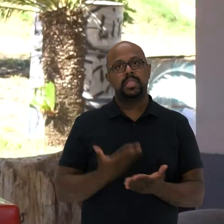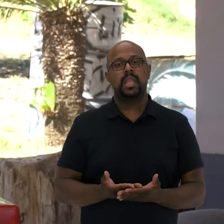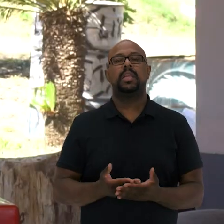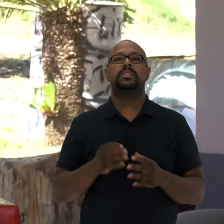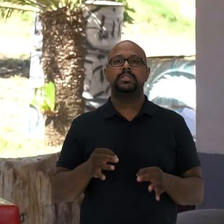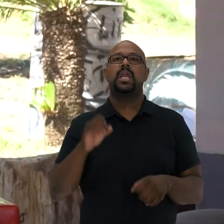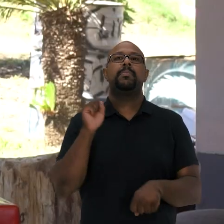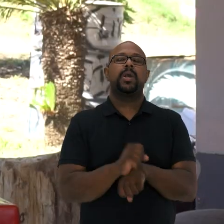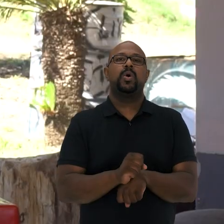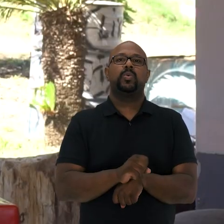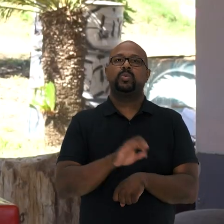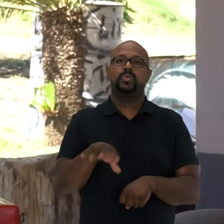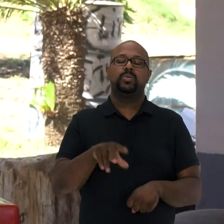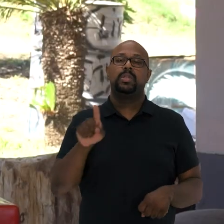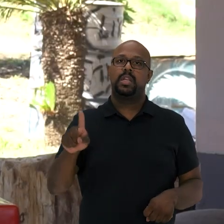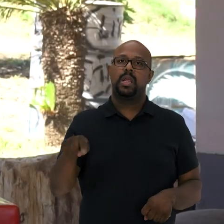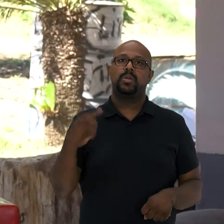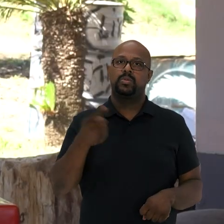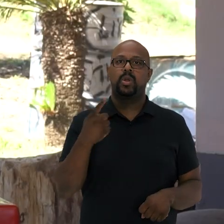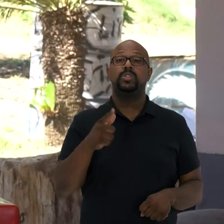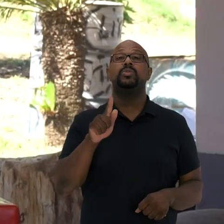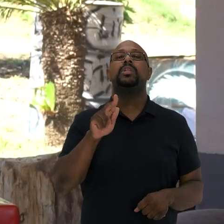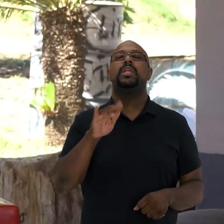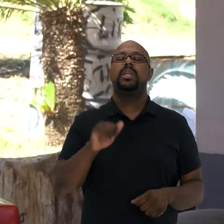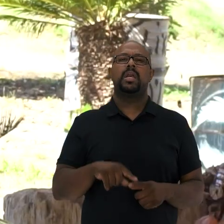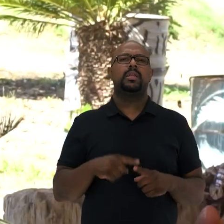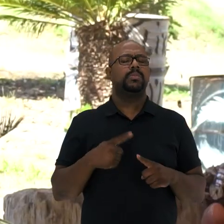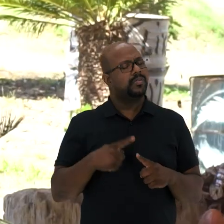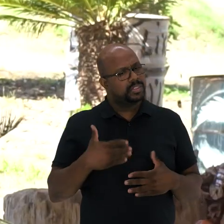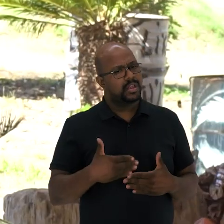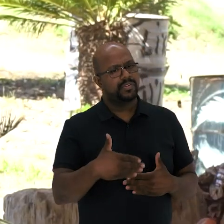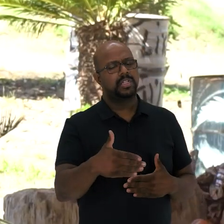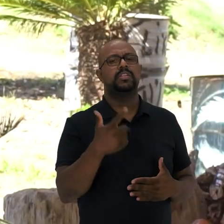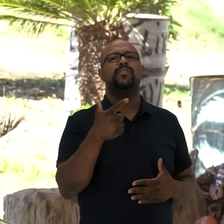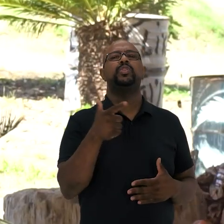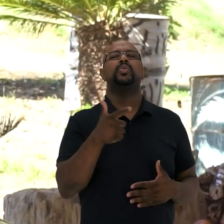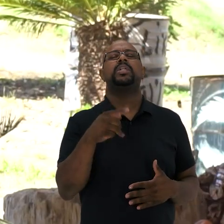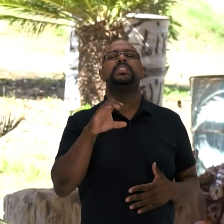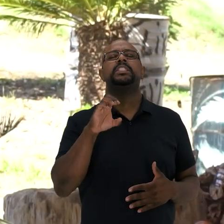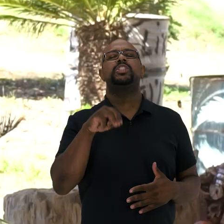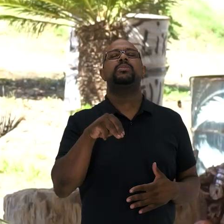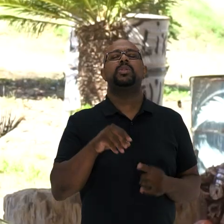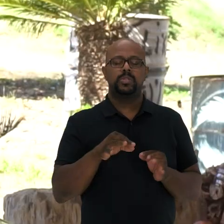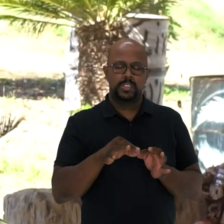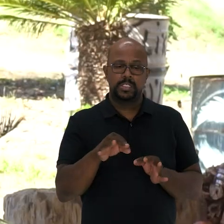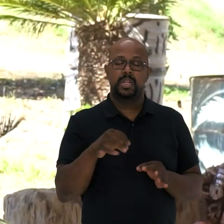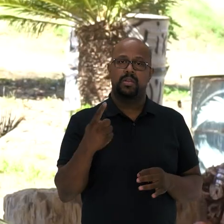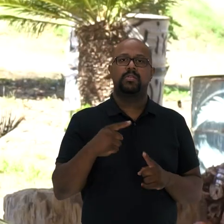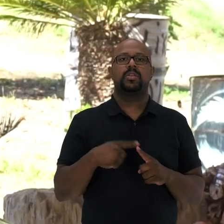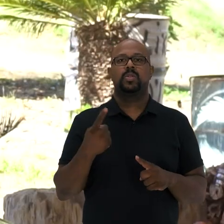que aconteceu, e aí sim parou toda. Ele era o nosso guia, né? E por que vocês não avançaram esses 22 centímetros aí? O que